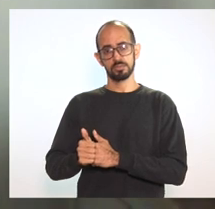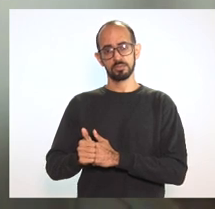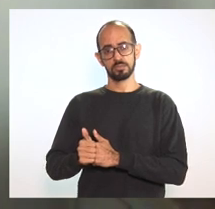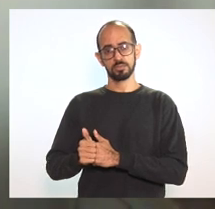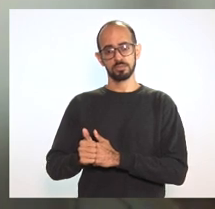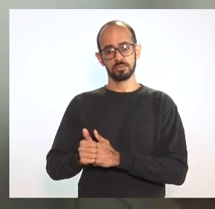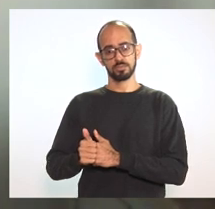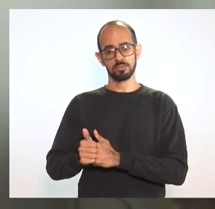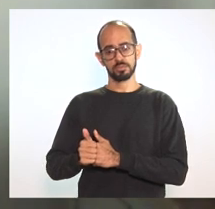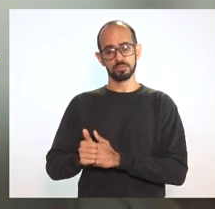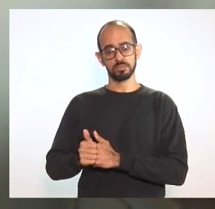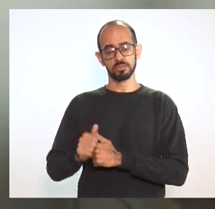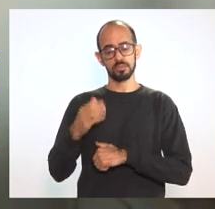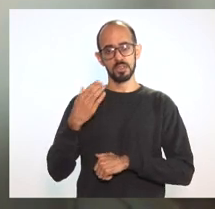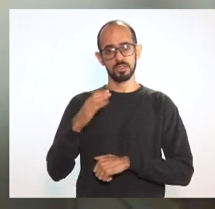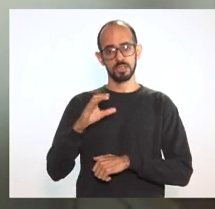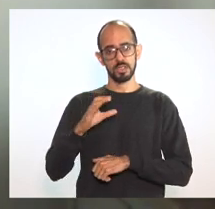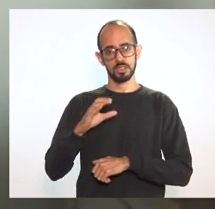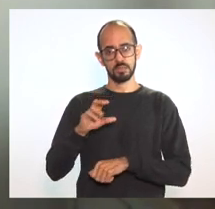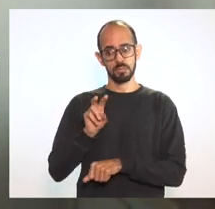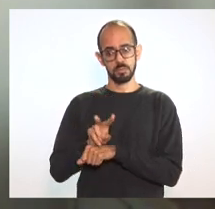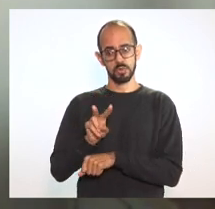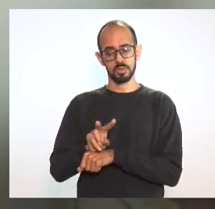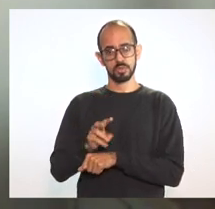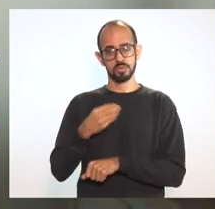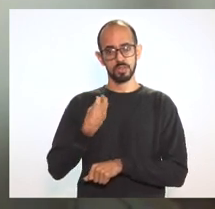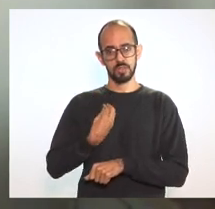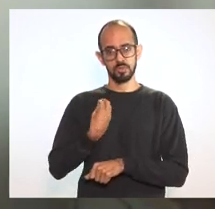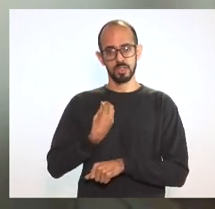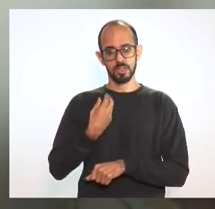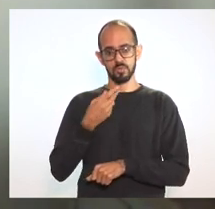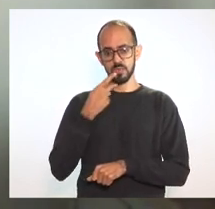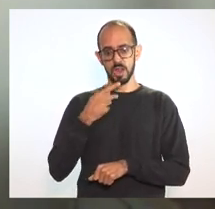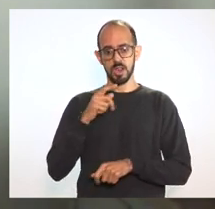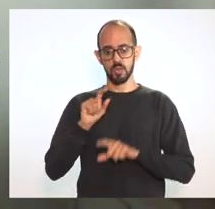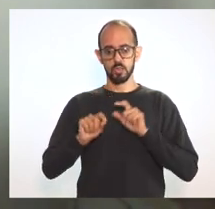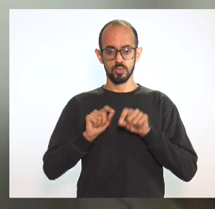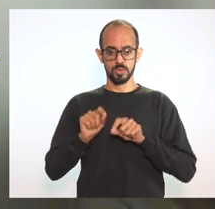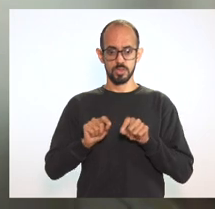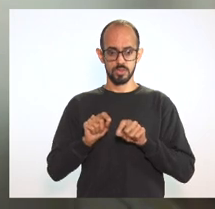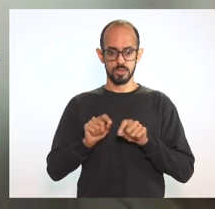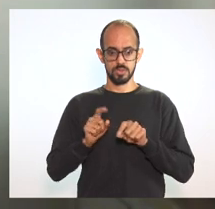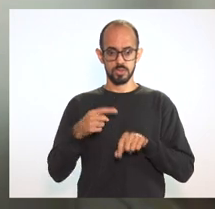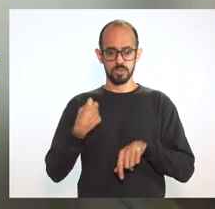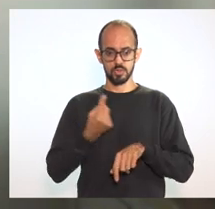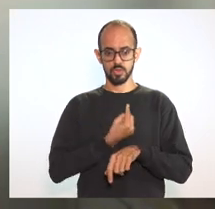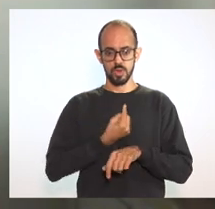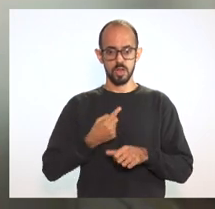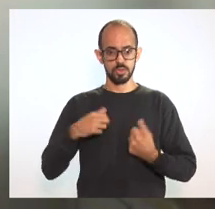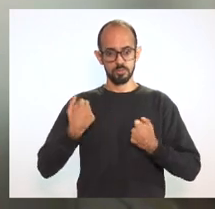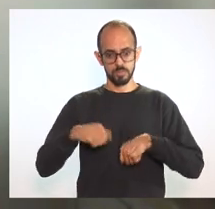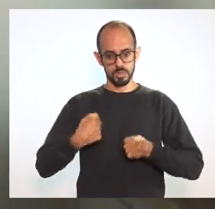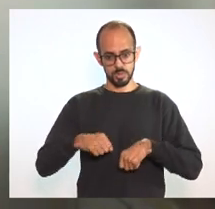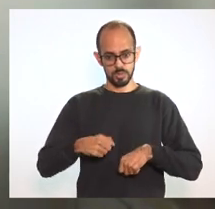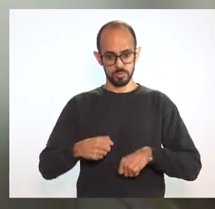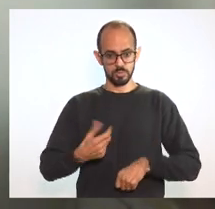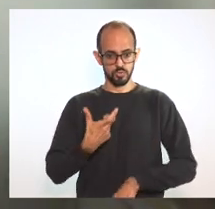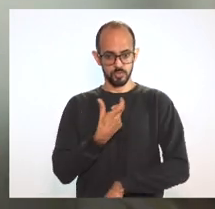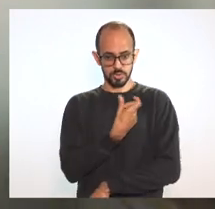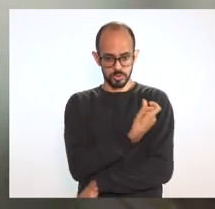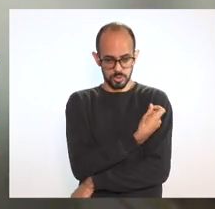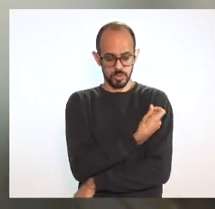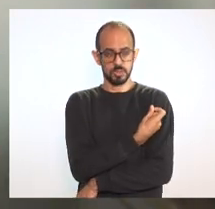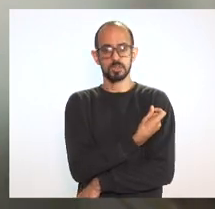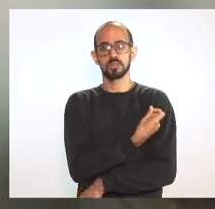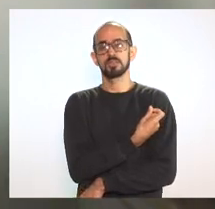E a ciência, para proteger a vida, diz o quê? Que nós precisamos de